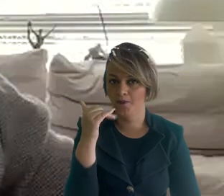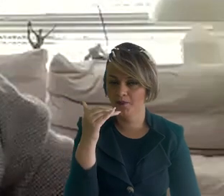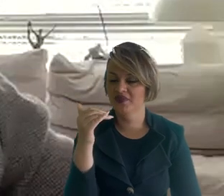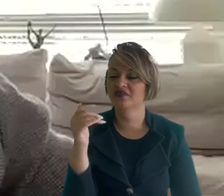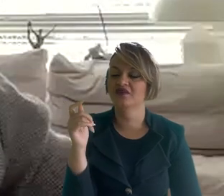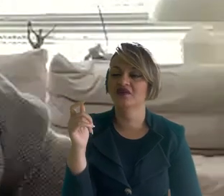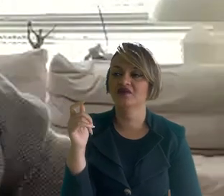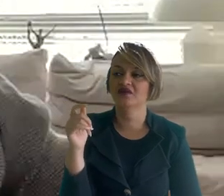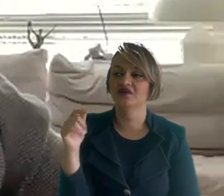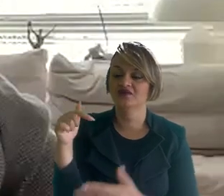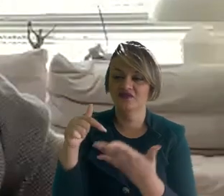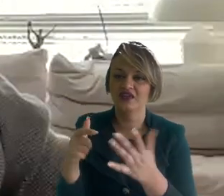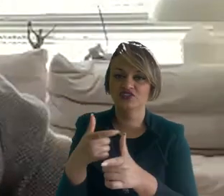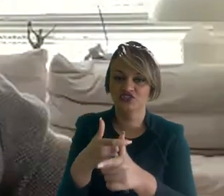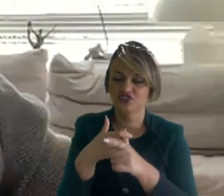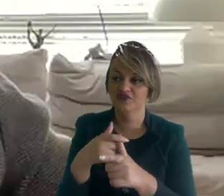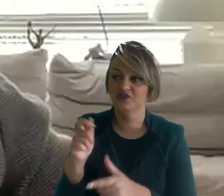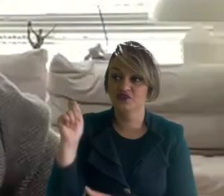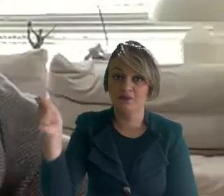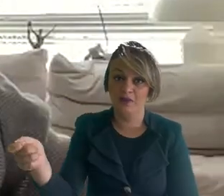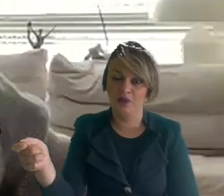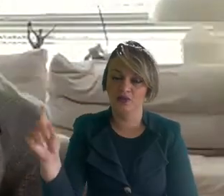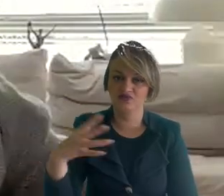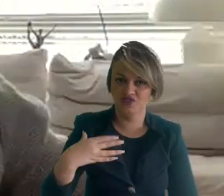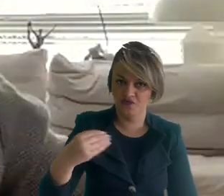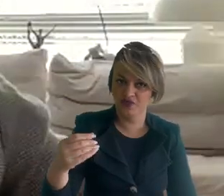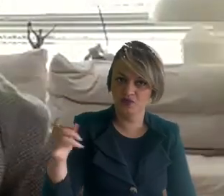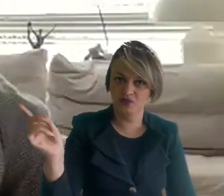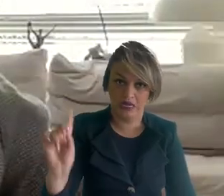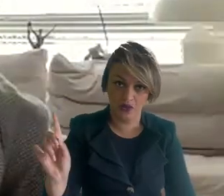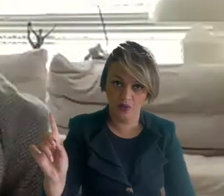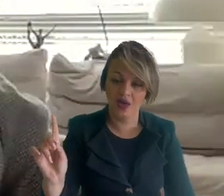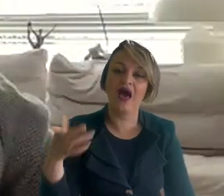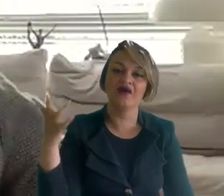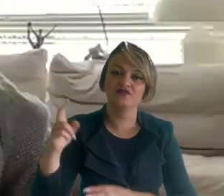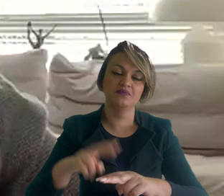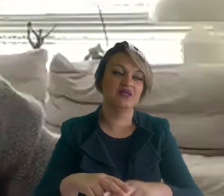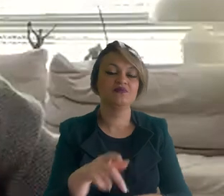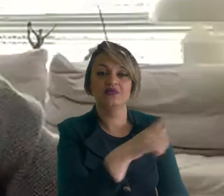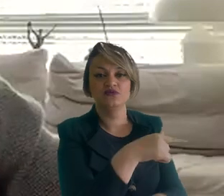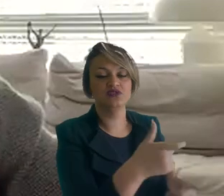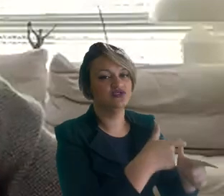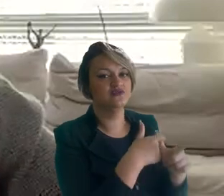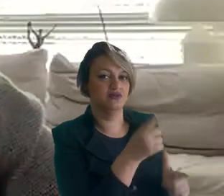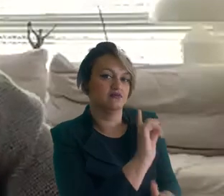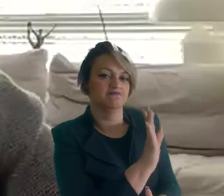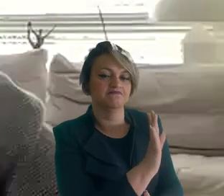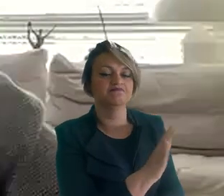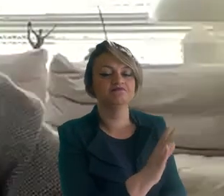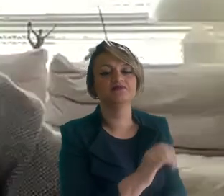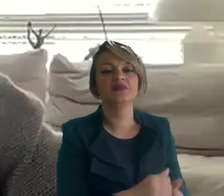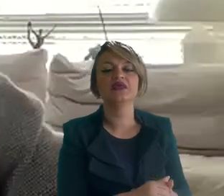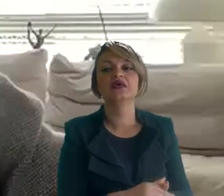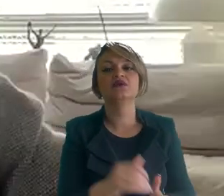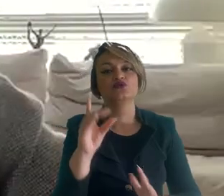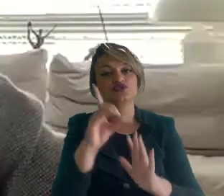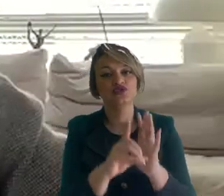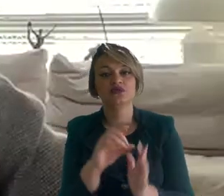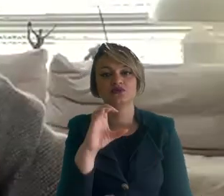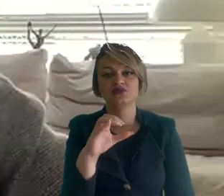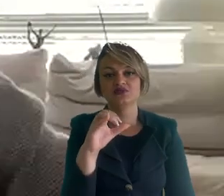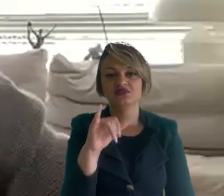por dívida alimentar ponto não existe outra possibilidade então o direito civil desde